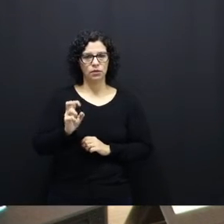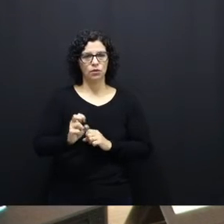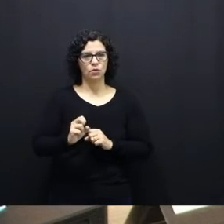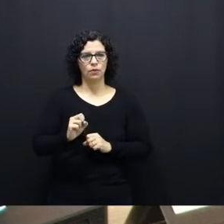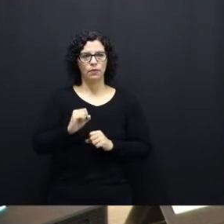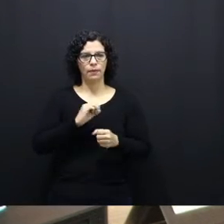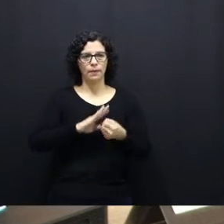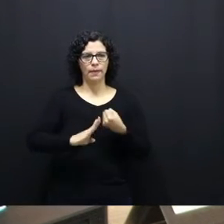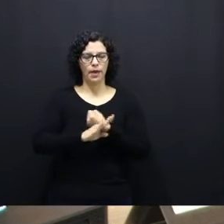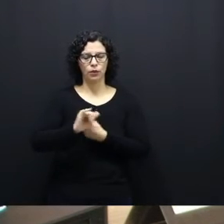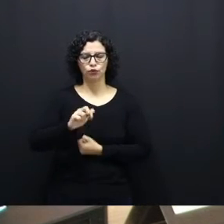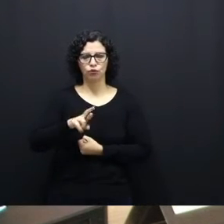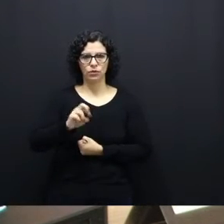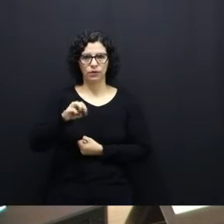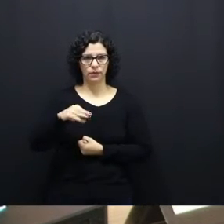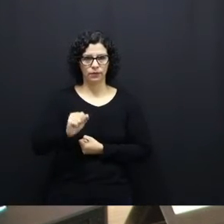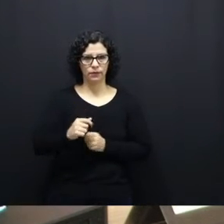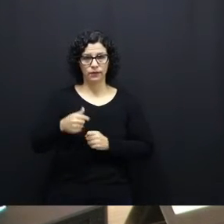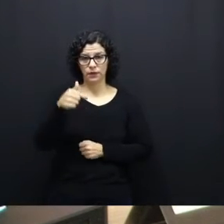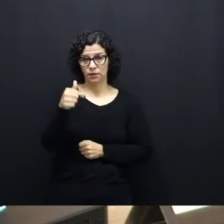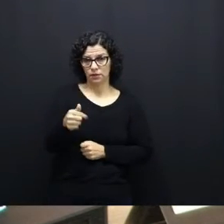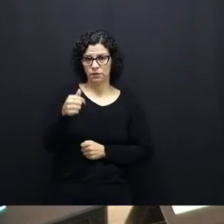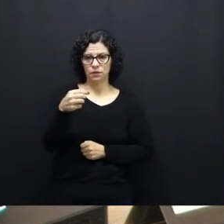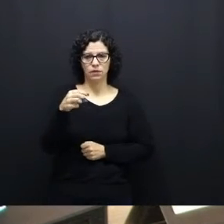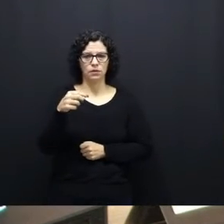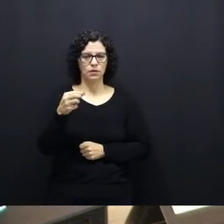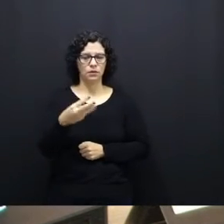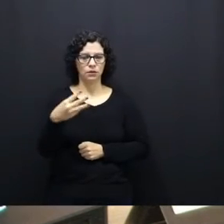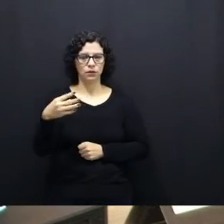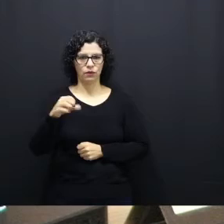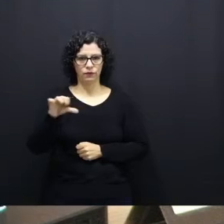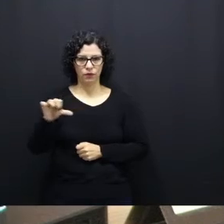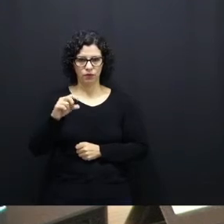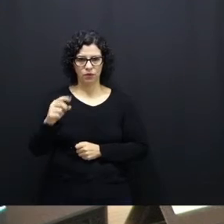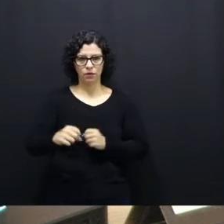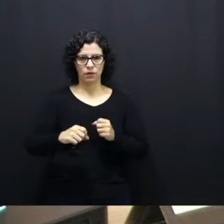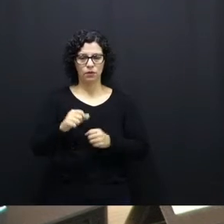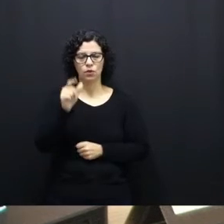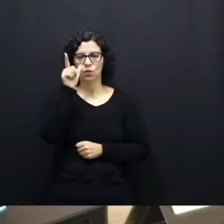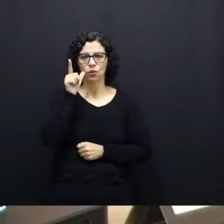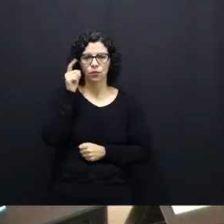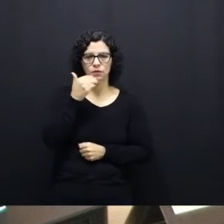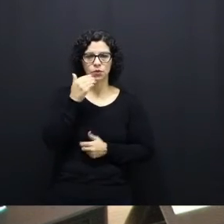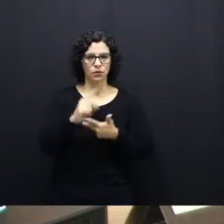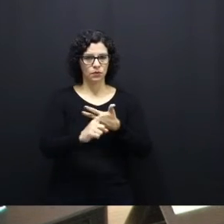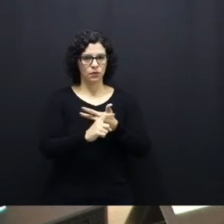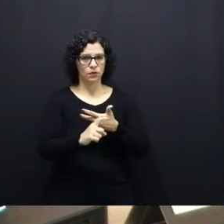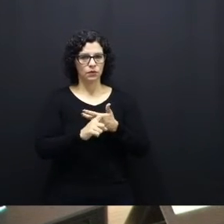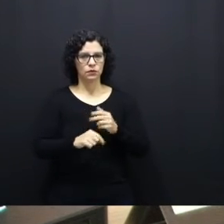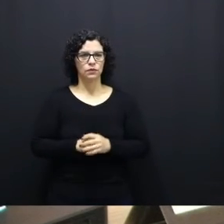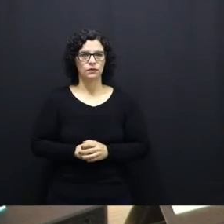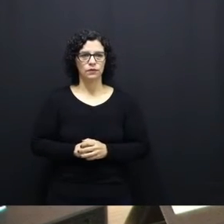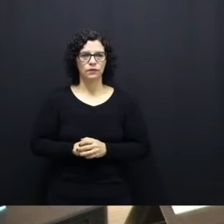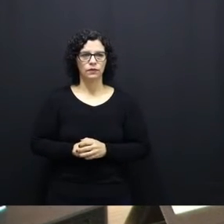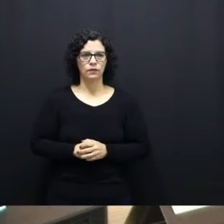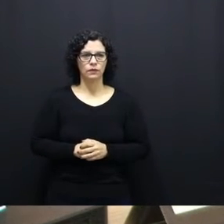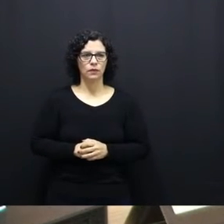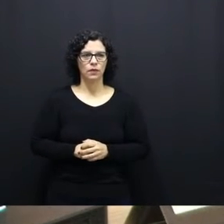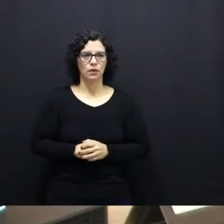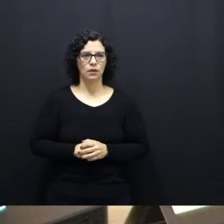Jardim Jurema indicação dobro 7392/2010 Vereador Luiz Monteiro O Poder Executivo e